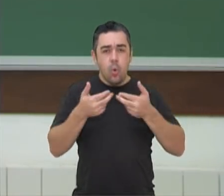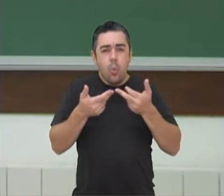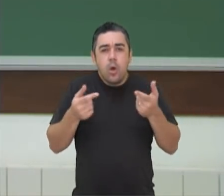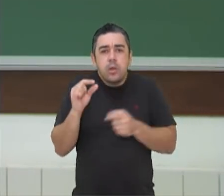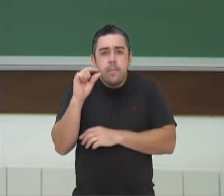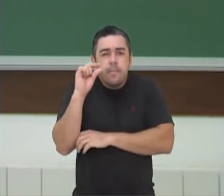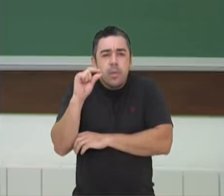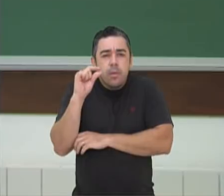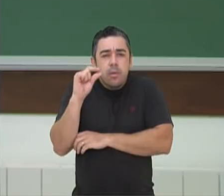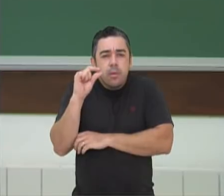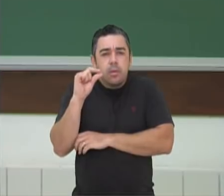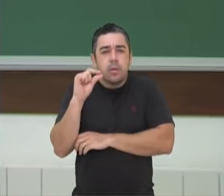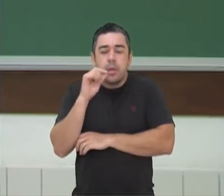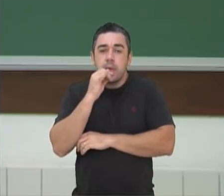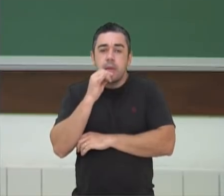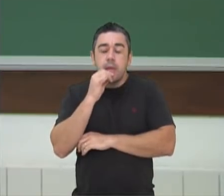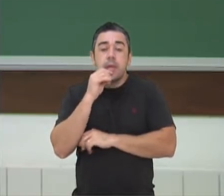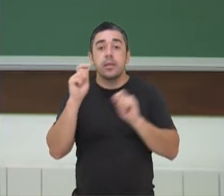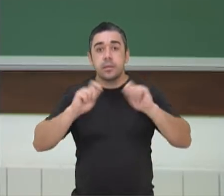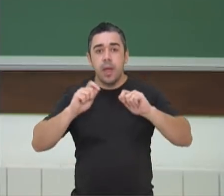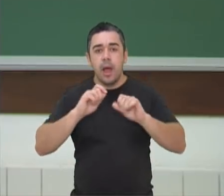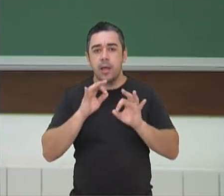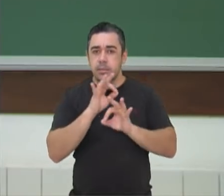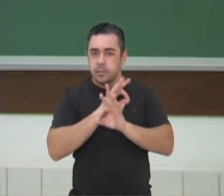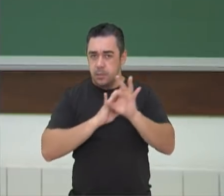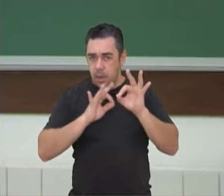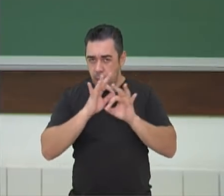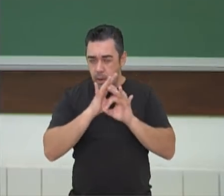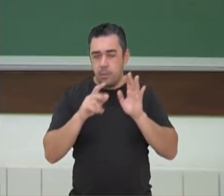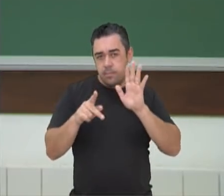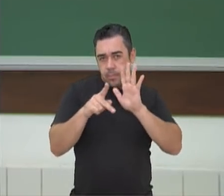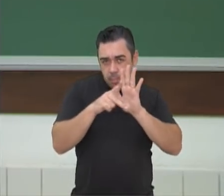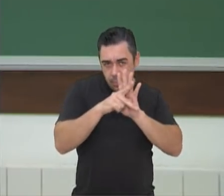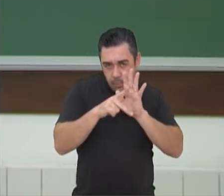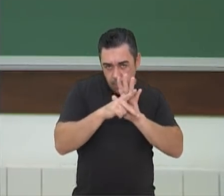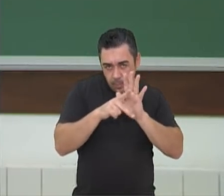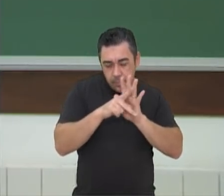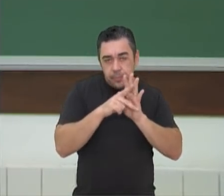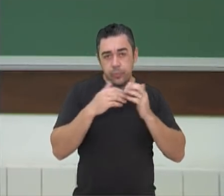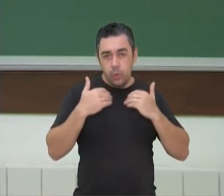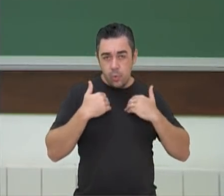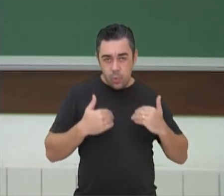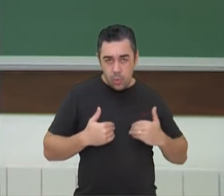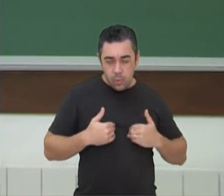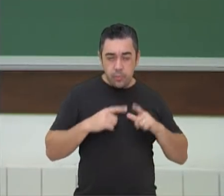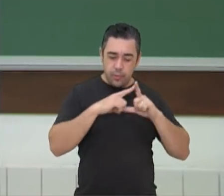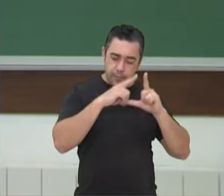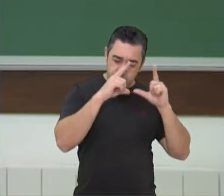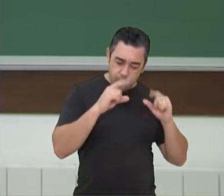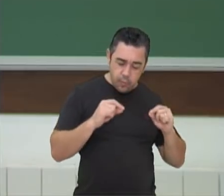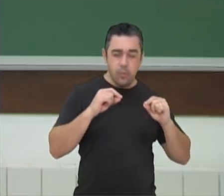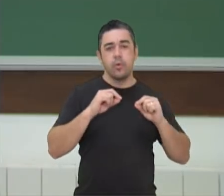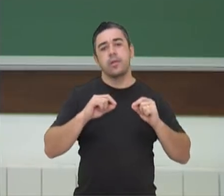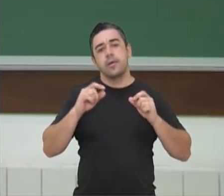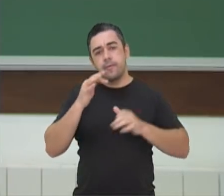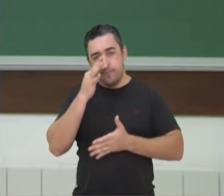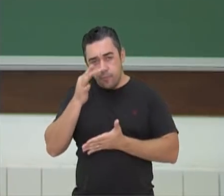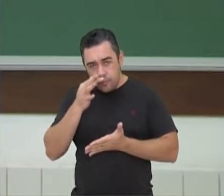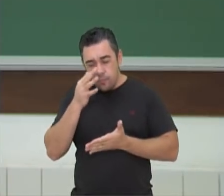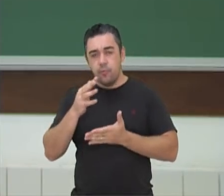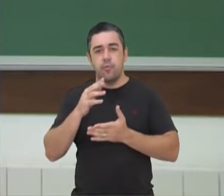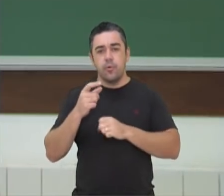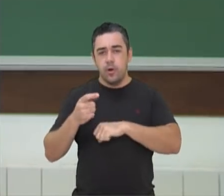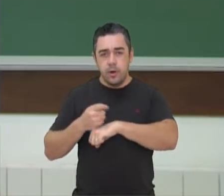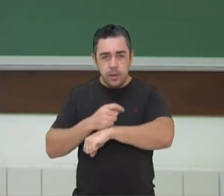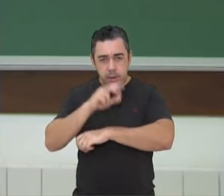microscópicos. Eu posso pegar células que formam as estruturas ou os corpos desses seres e